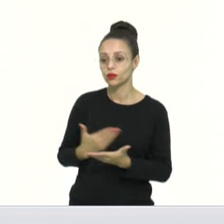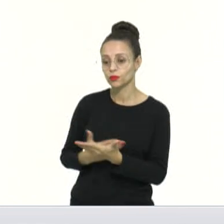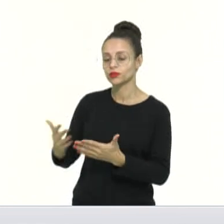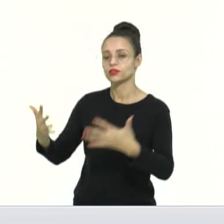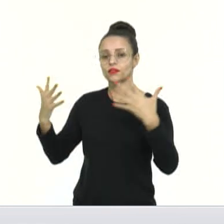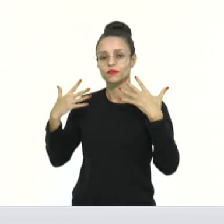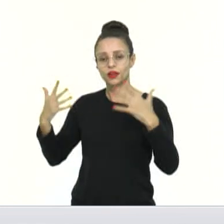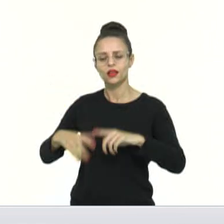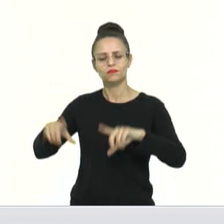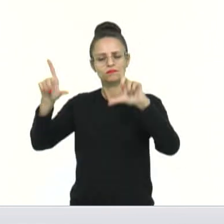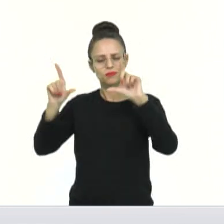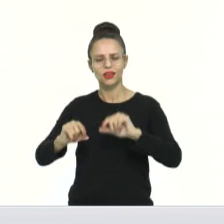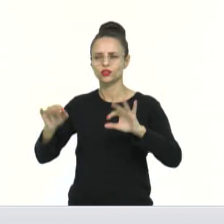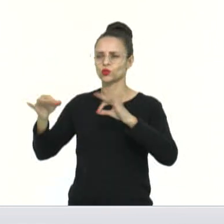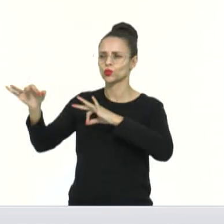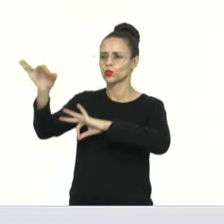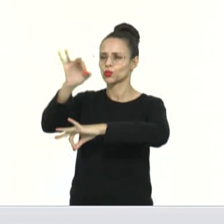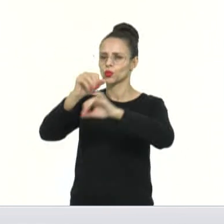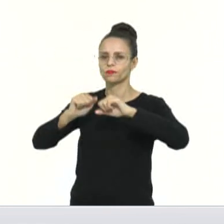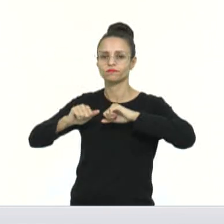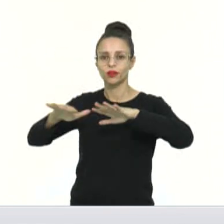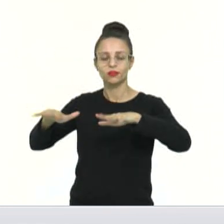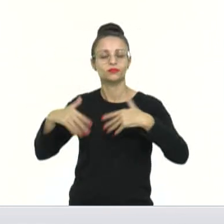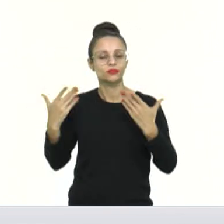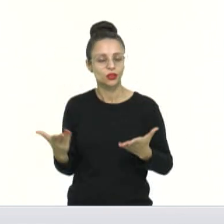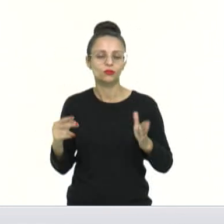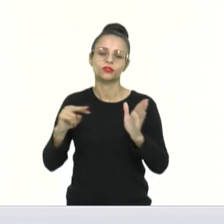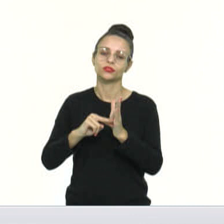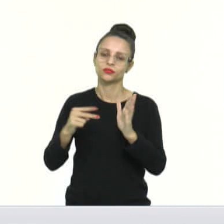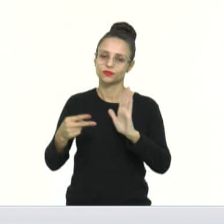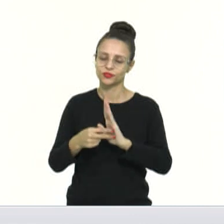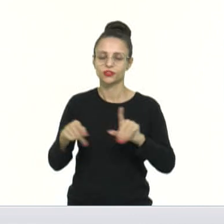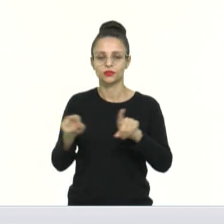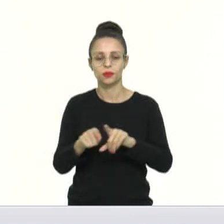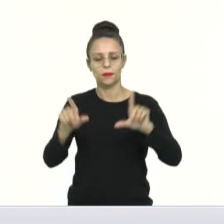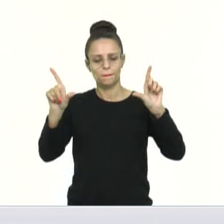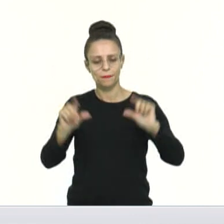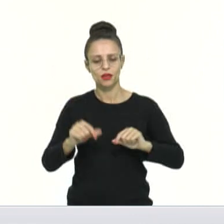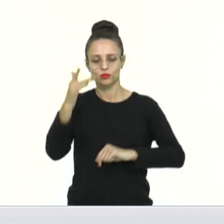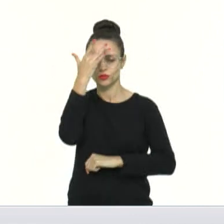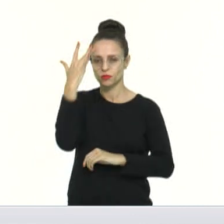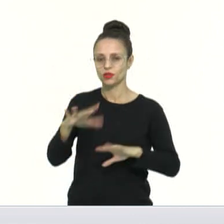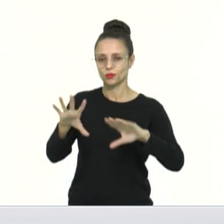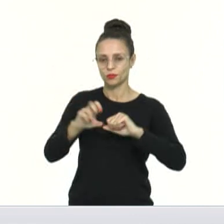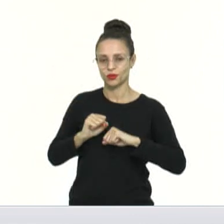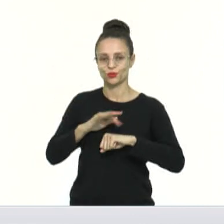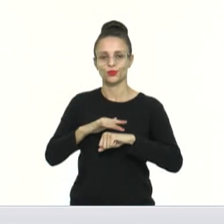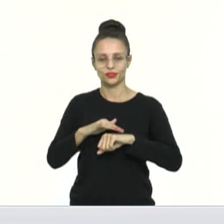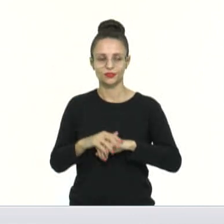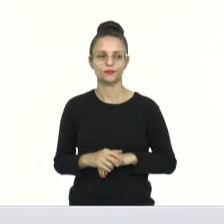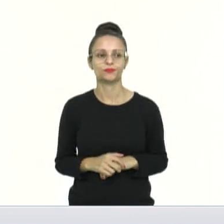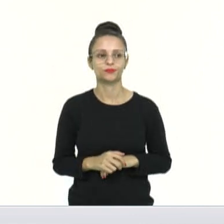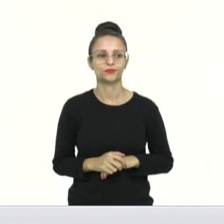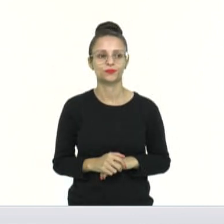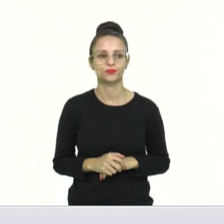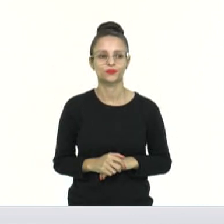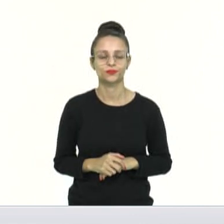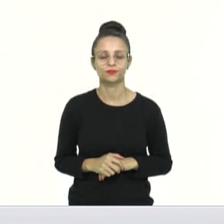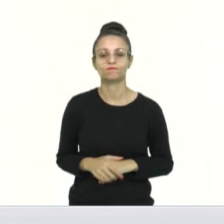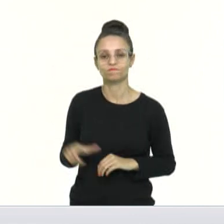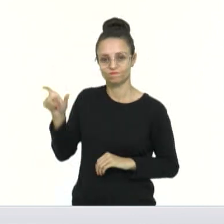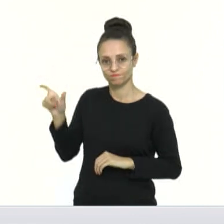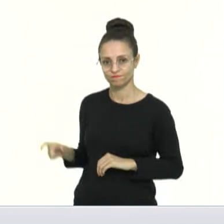verão com uma quantidade menor de mosquito e, consequentemente, um número menor de pessoas infectadas.